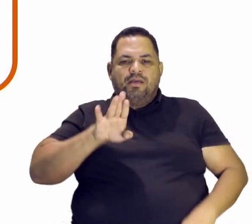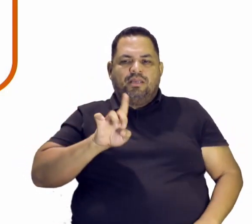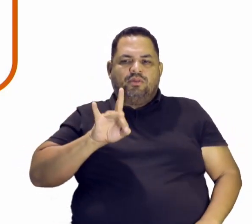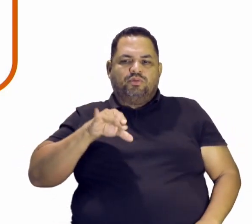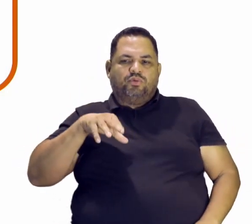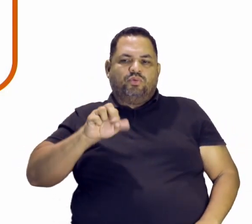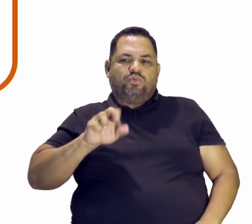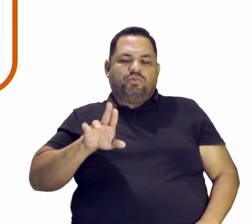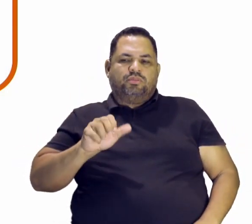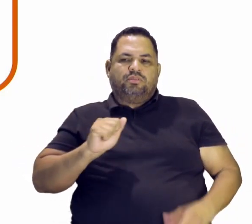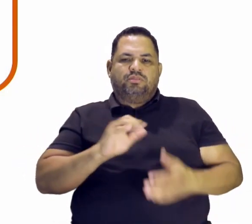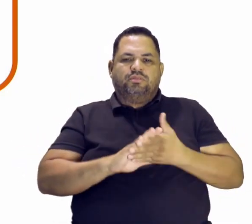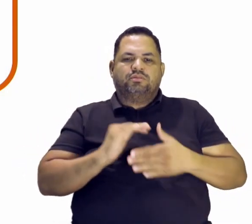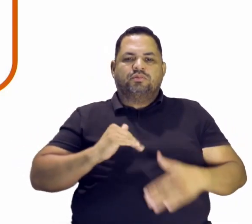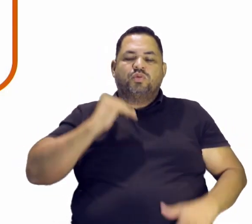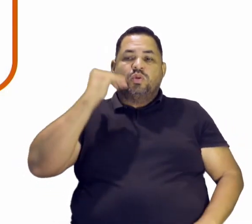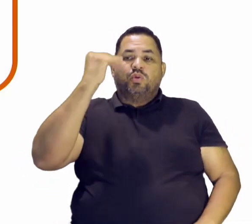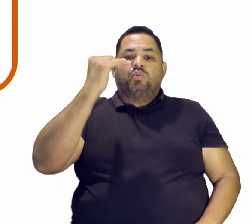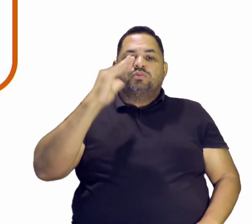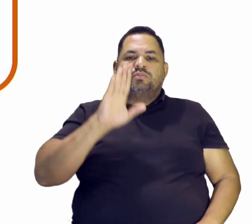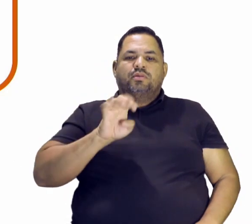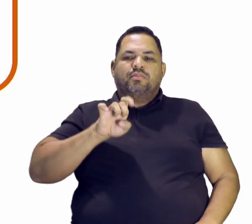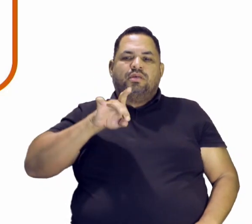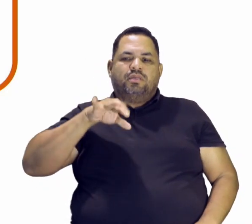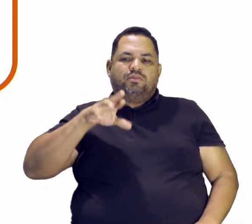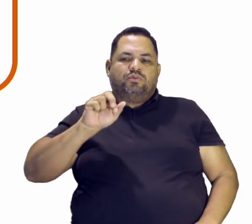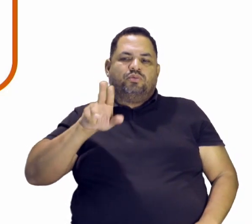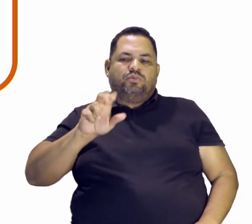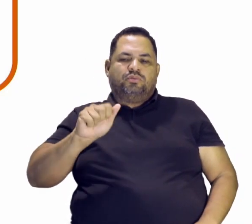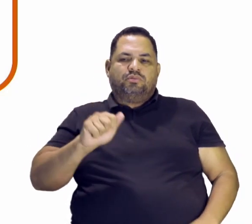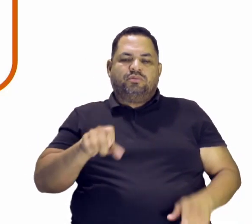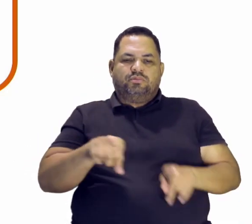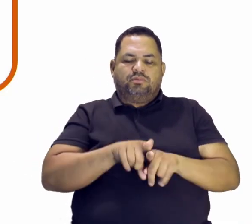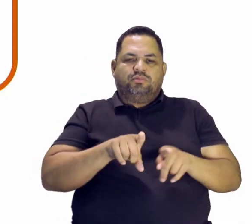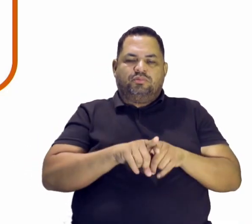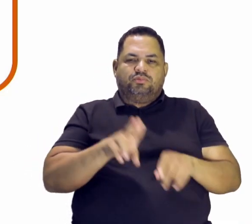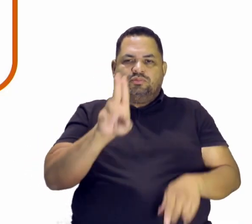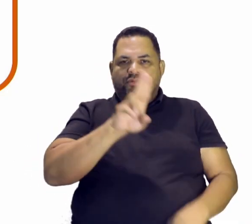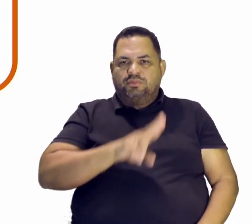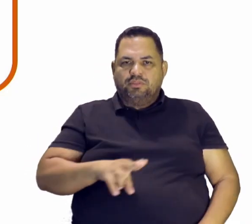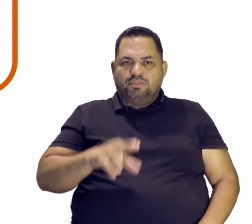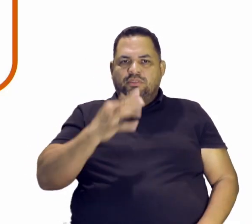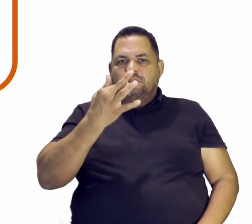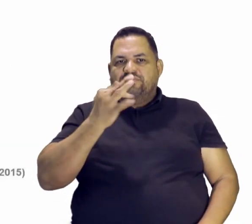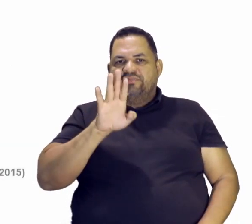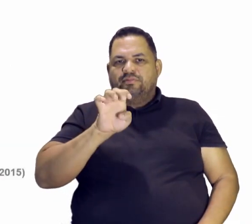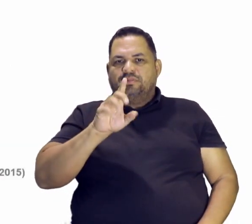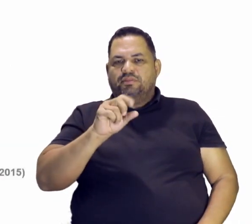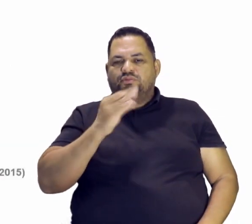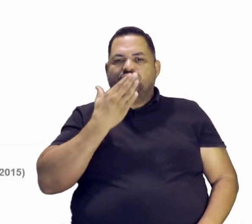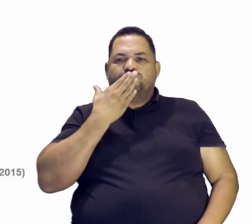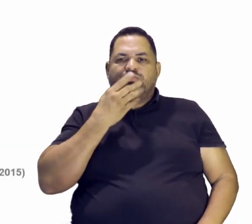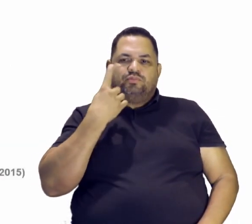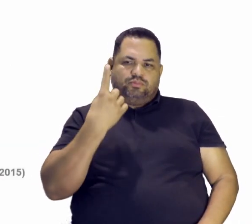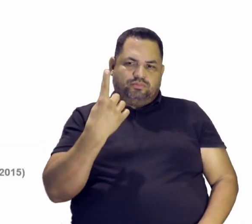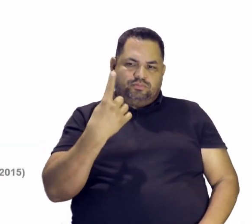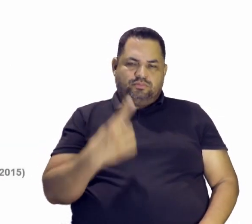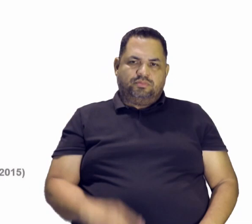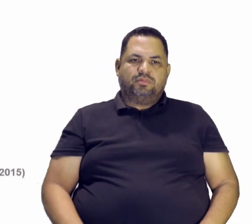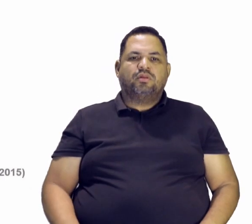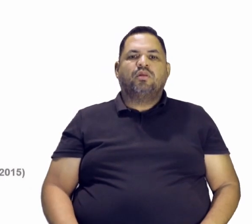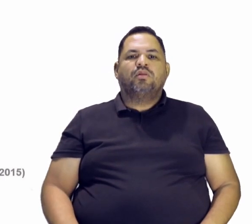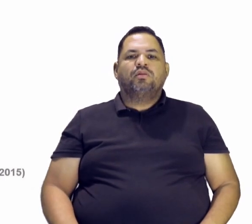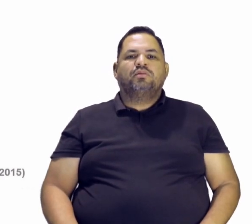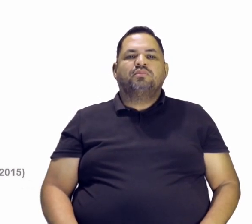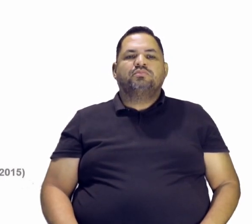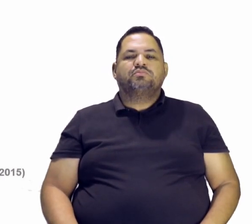ultramaratona. Então, aí eu vou utilizar as fibras do tipo 1, ok? Nas fibras do tipo